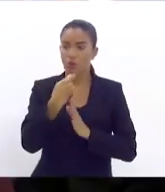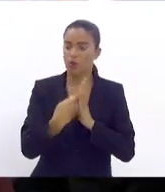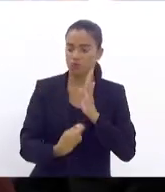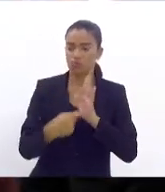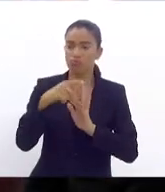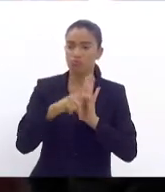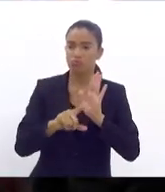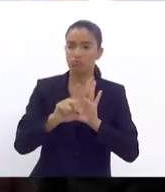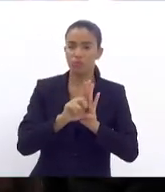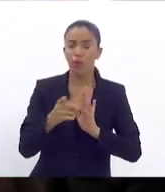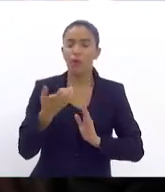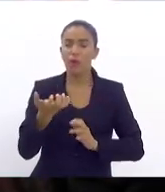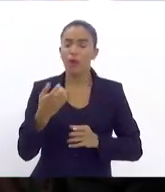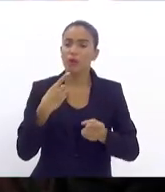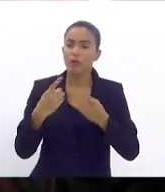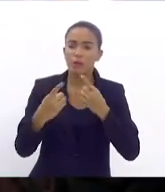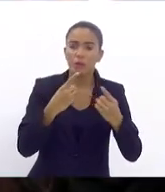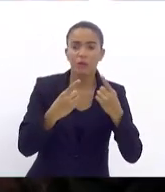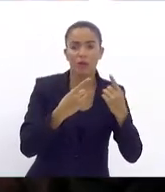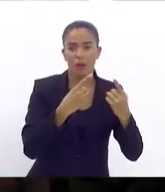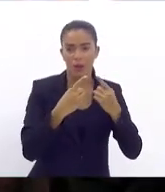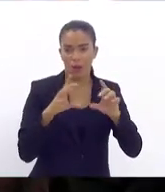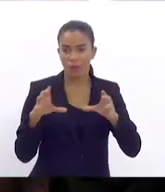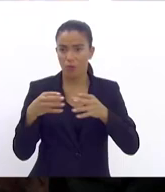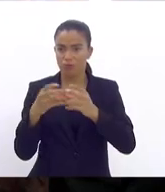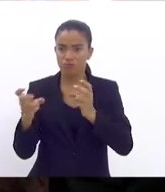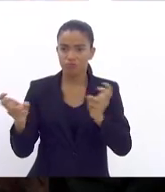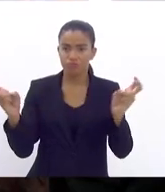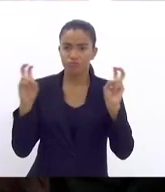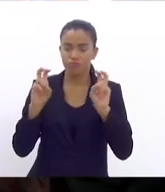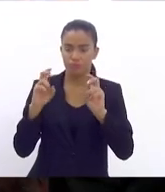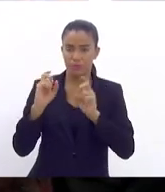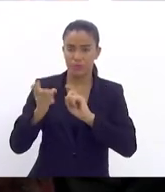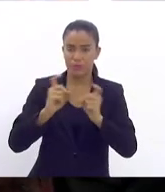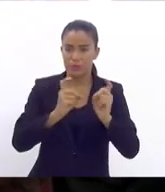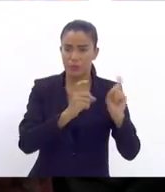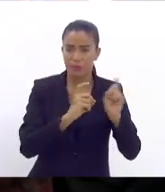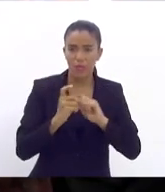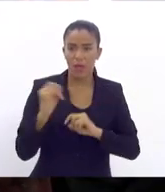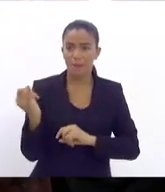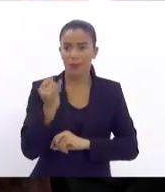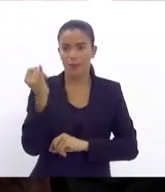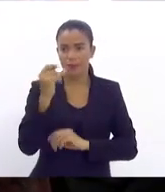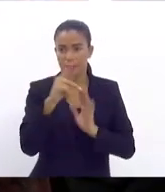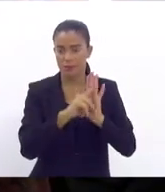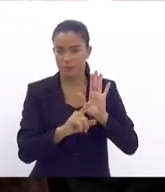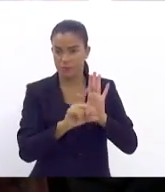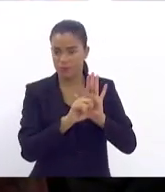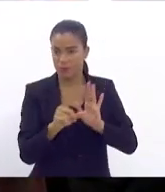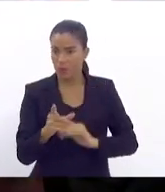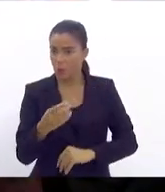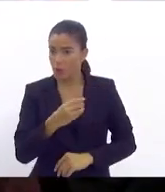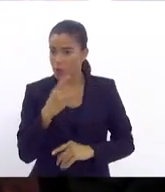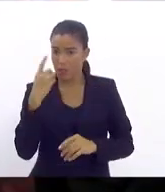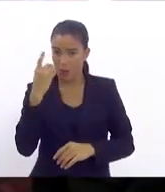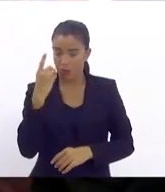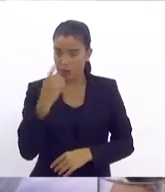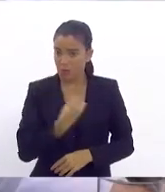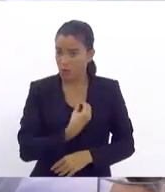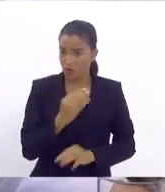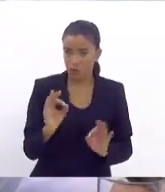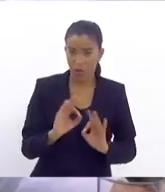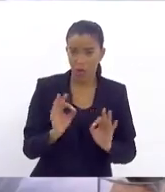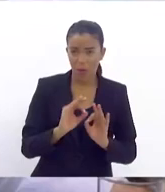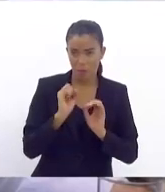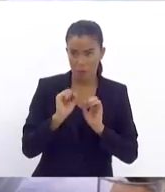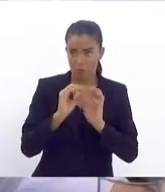projeto, gostaria de dialogar com o relator e com o conjunto dos deputados sobre a importância desse projeto. Então, como o deputado não está aqui, eu vou solicitar a retirada de pauta. Está retirada